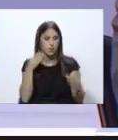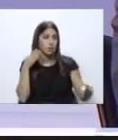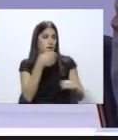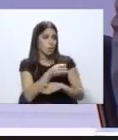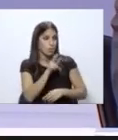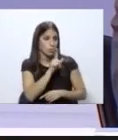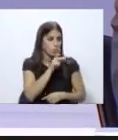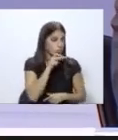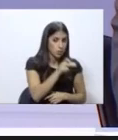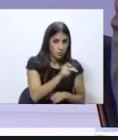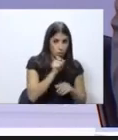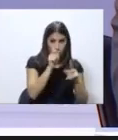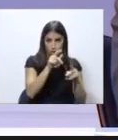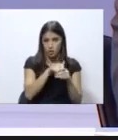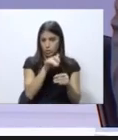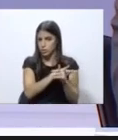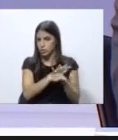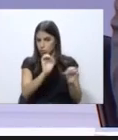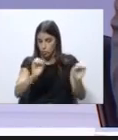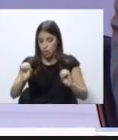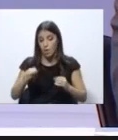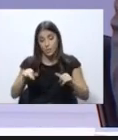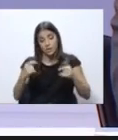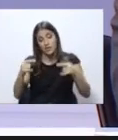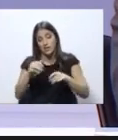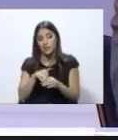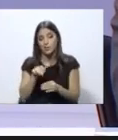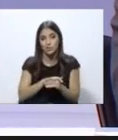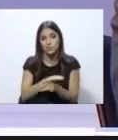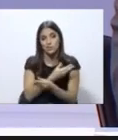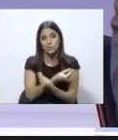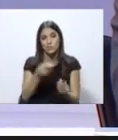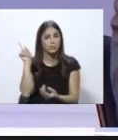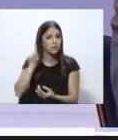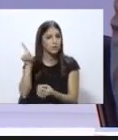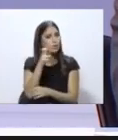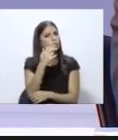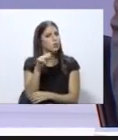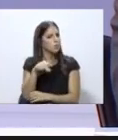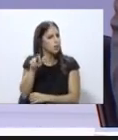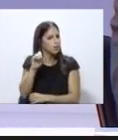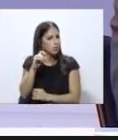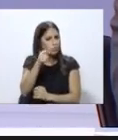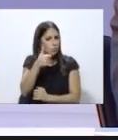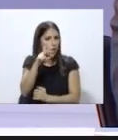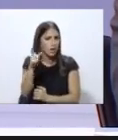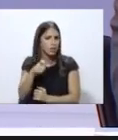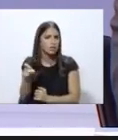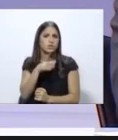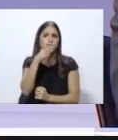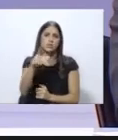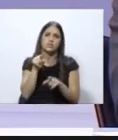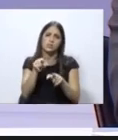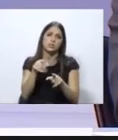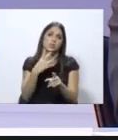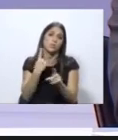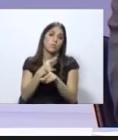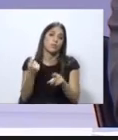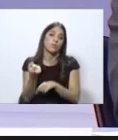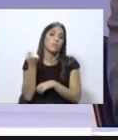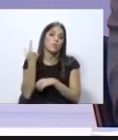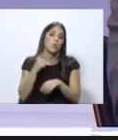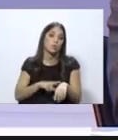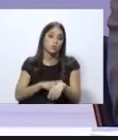nesse sentido, não há contexto. Mas há um contexto muito importante, que é o Rui Pedro Braz disse estas coisas a poucas horas de fechar o mercado de